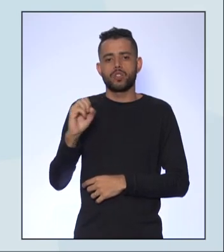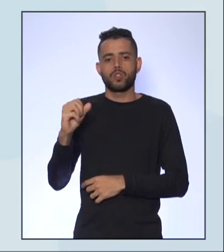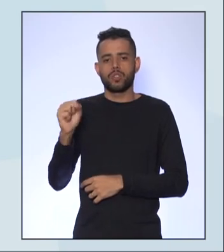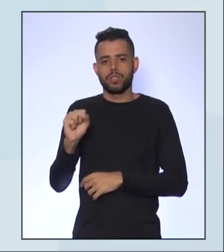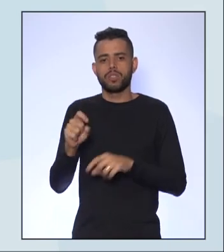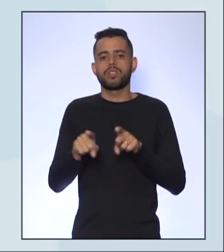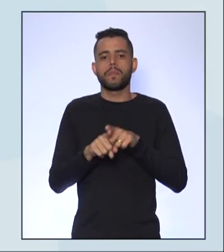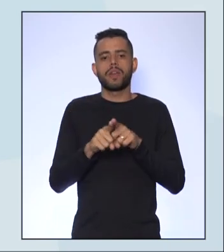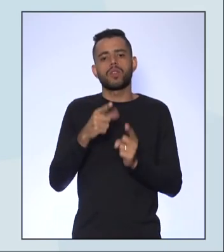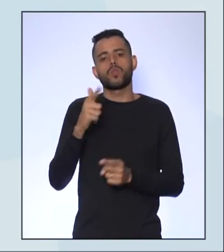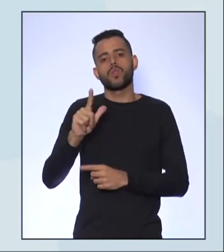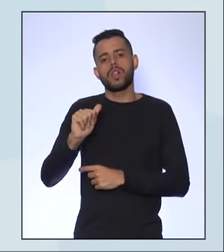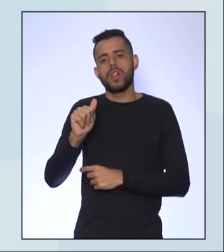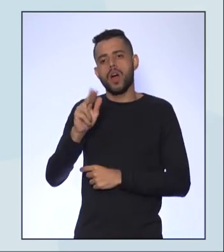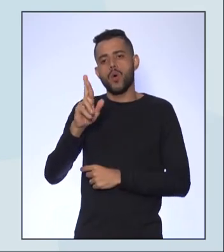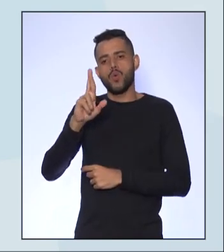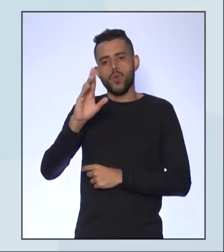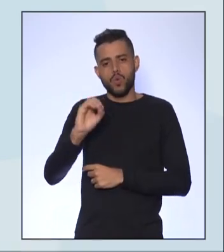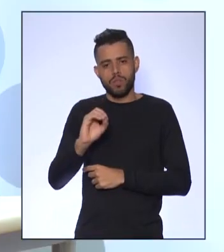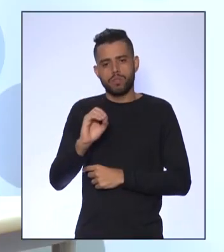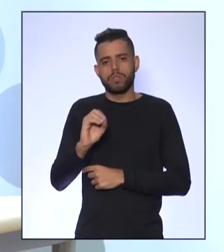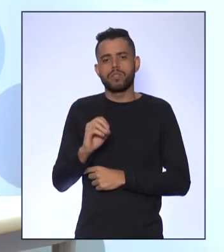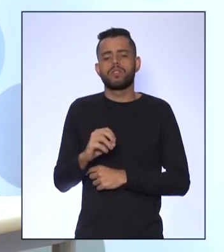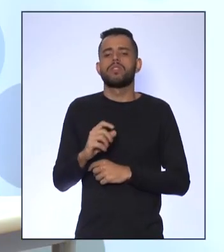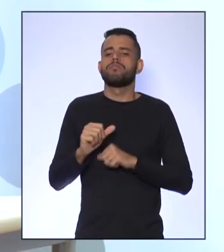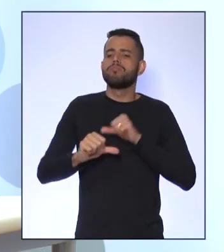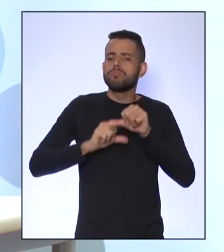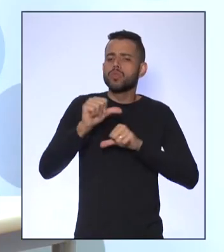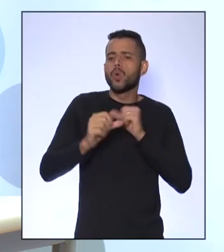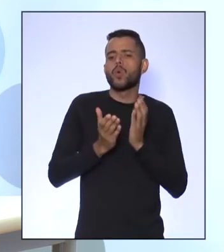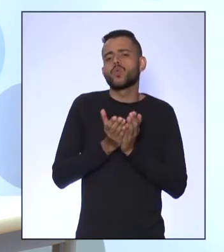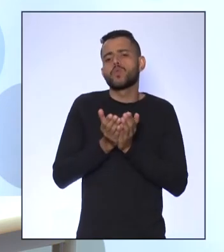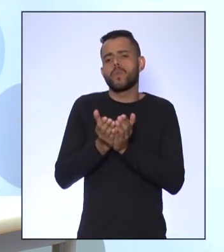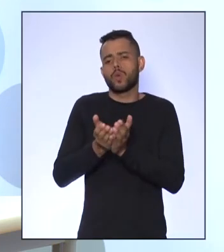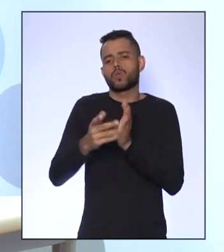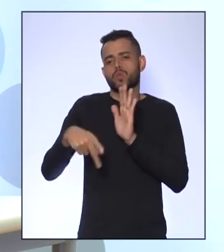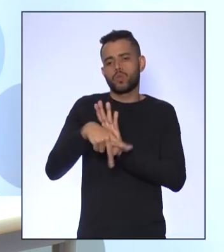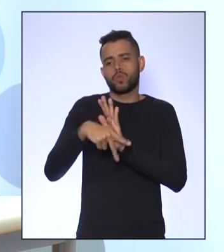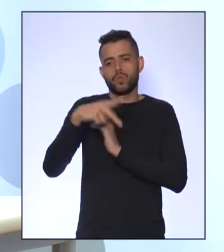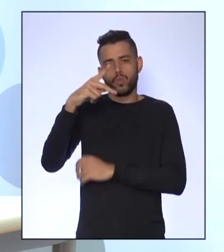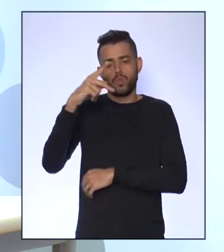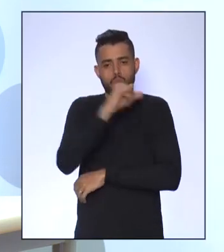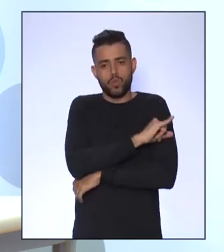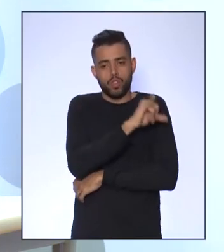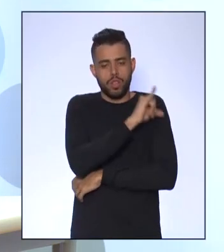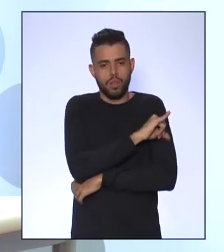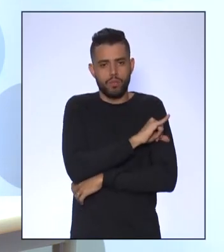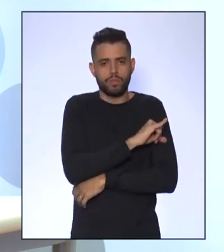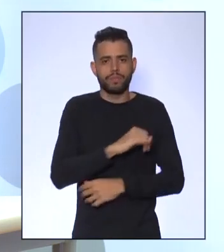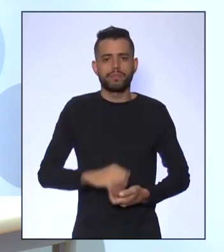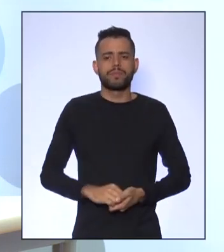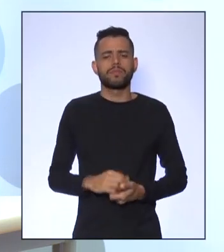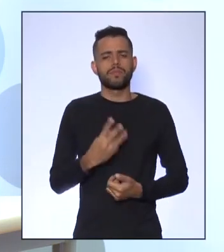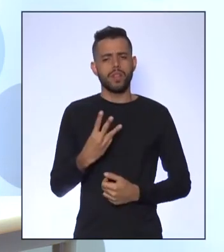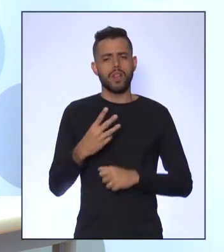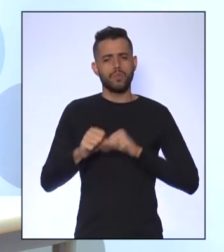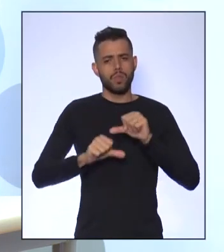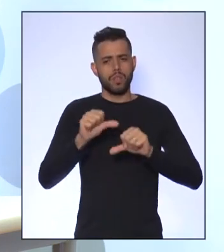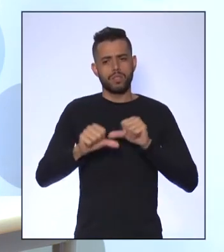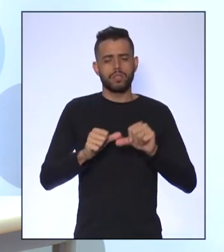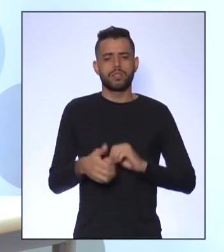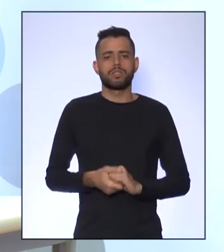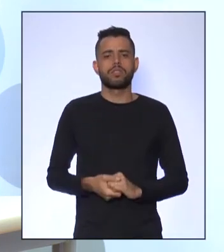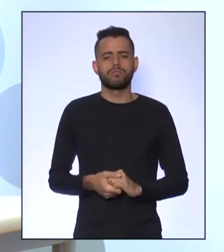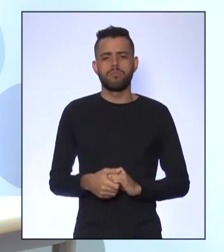reforma dos portos, que ele trocou o formato dos portos no Rio de Janeiro. Hein? Foram as 3 mudanças. Qual